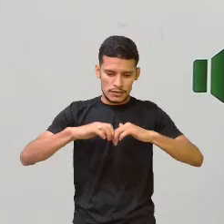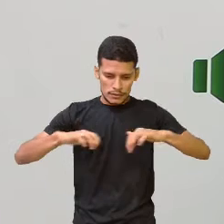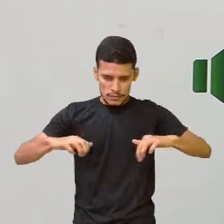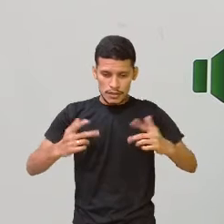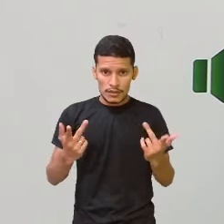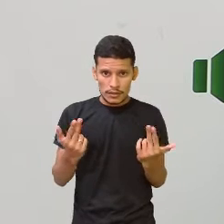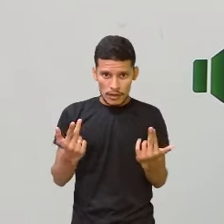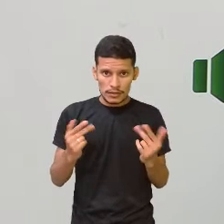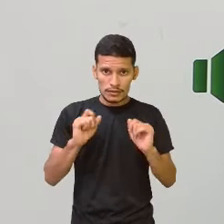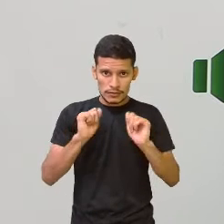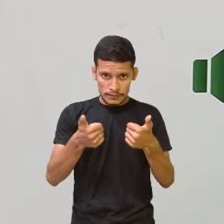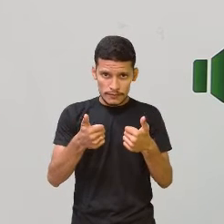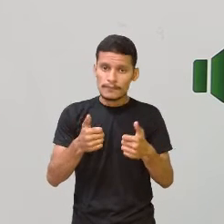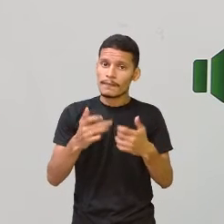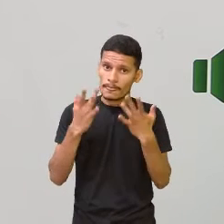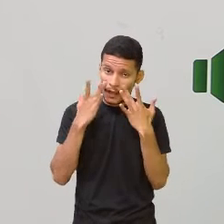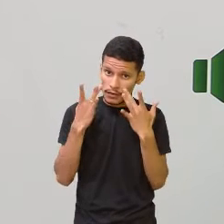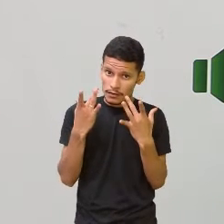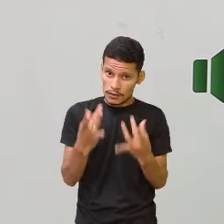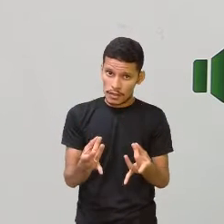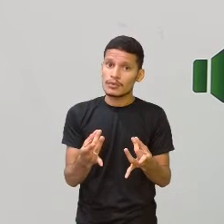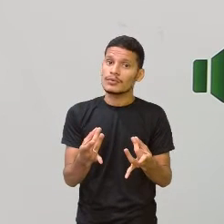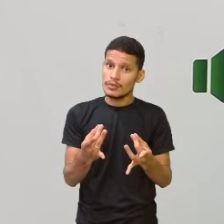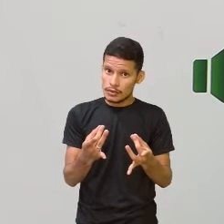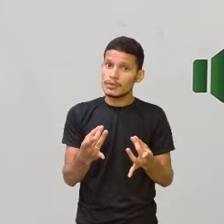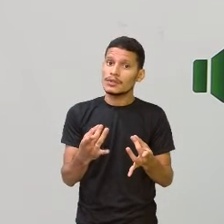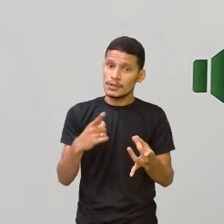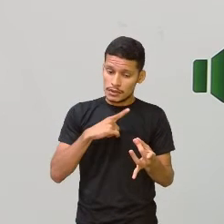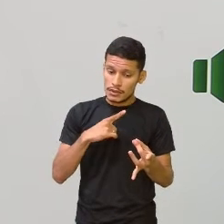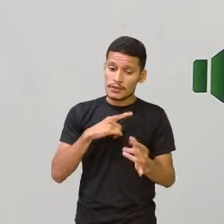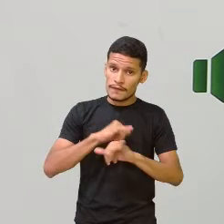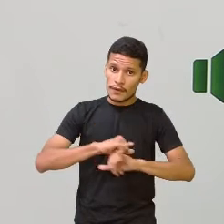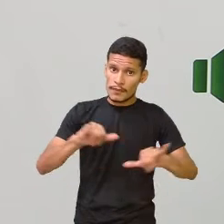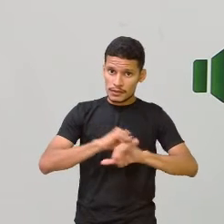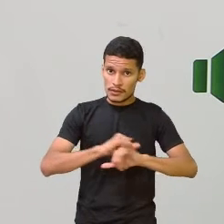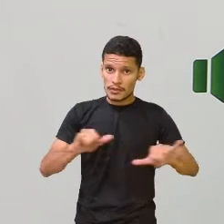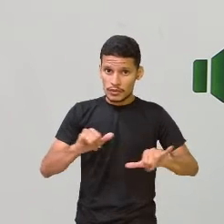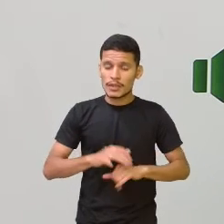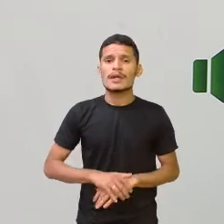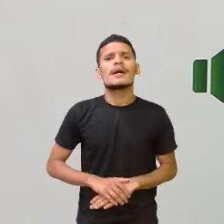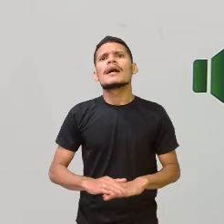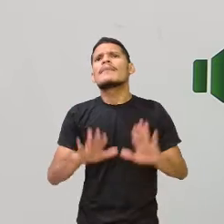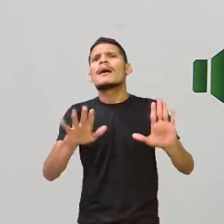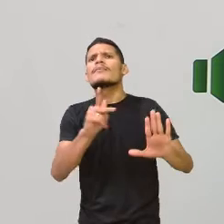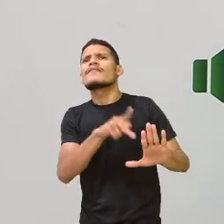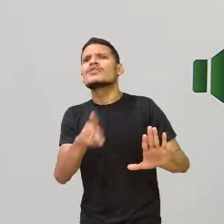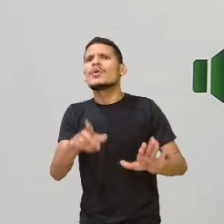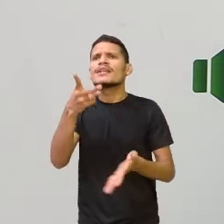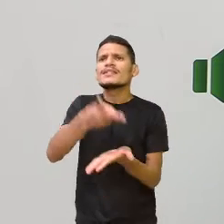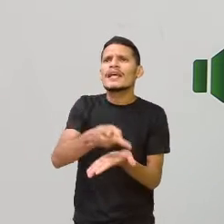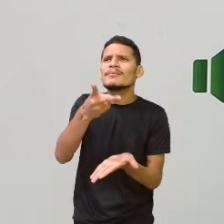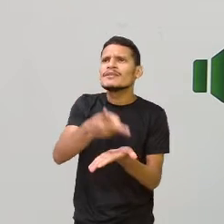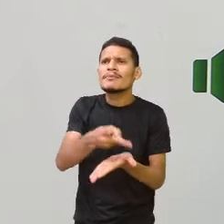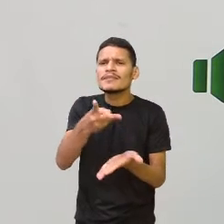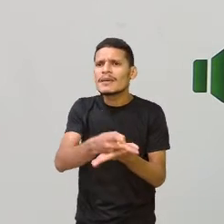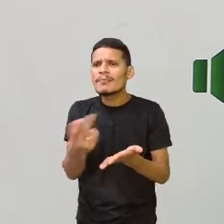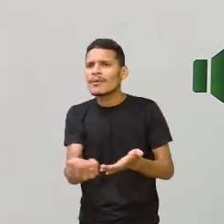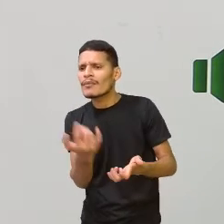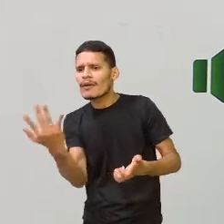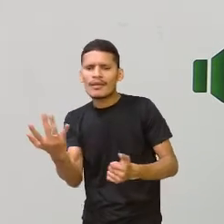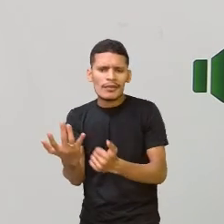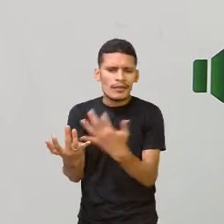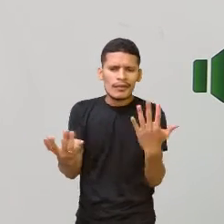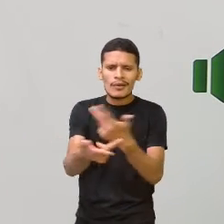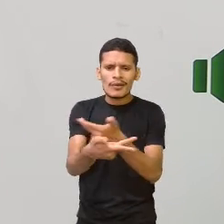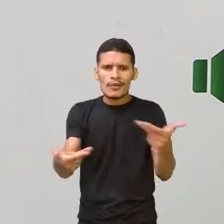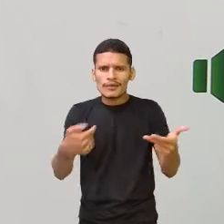certo? Já fica atento com essa informação. Professora, mas nem sempre a quantidade de coisas